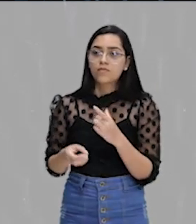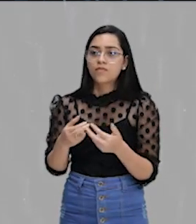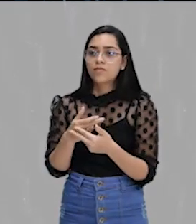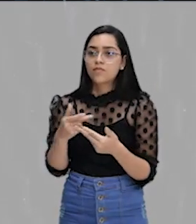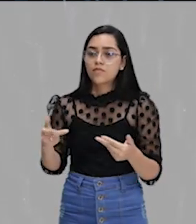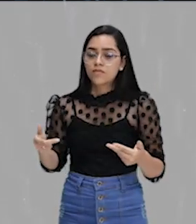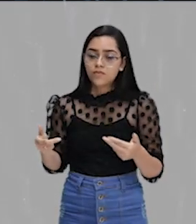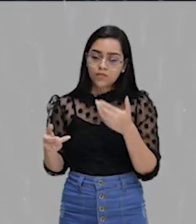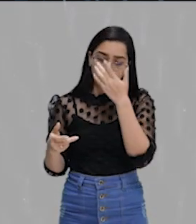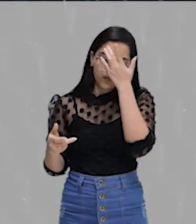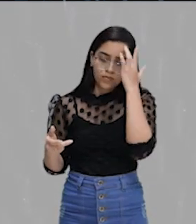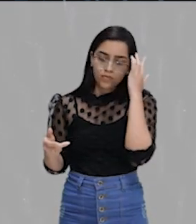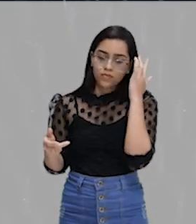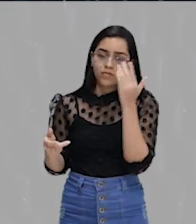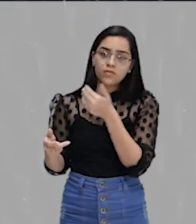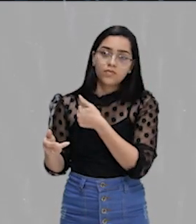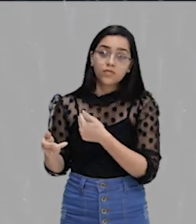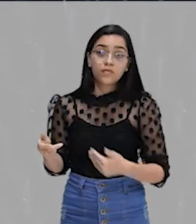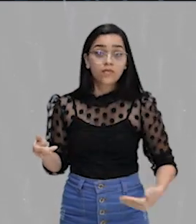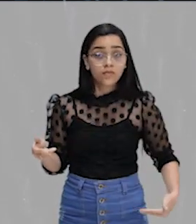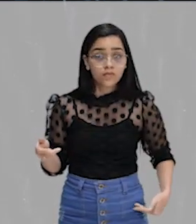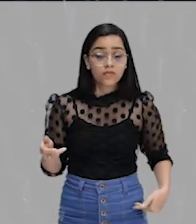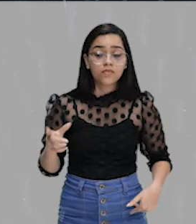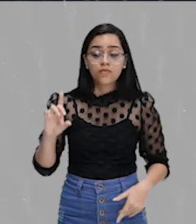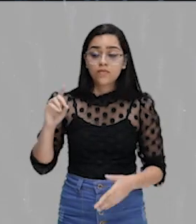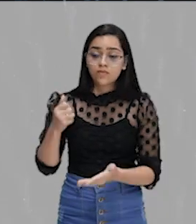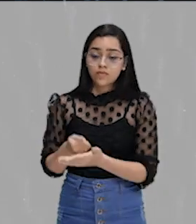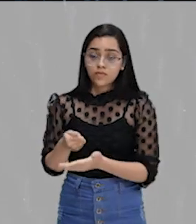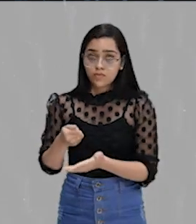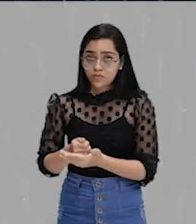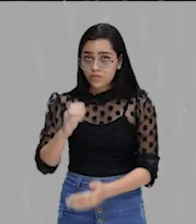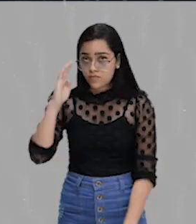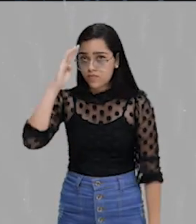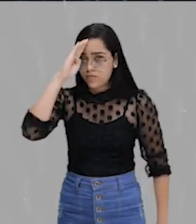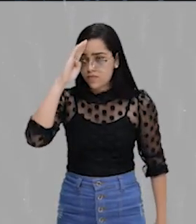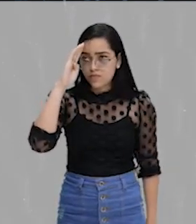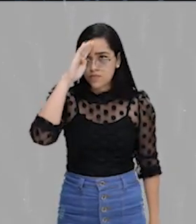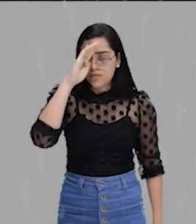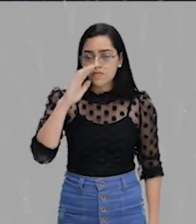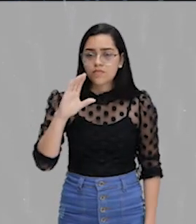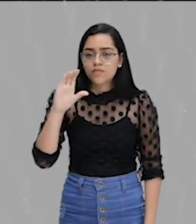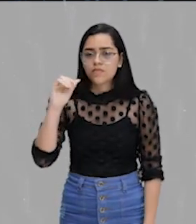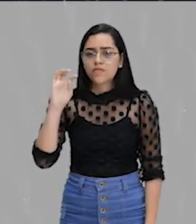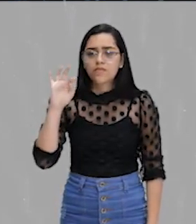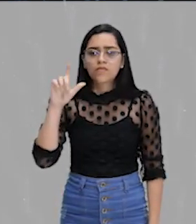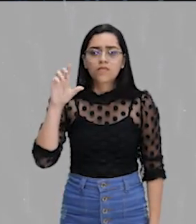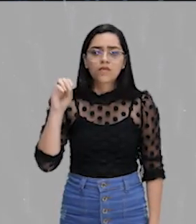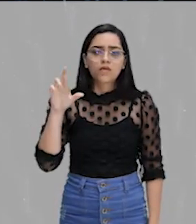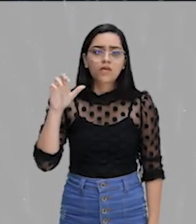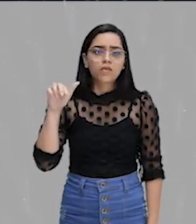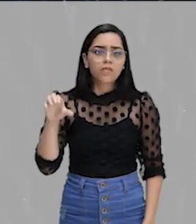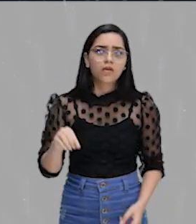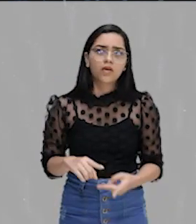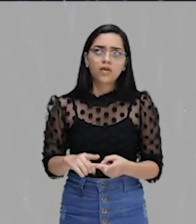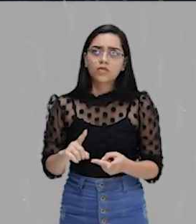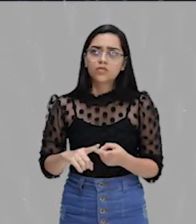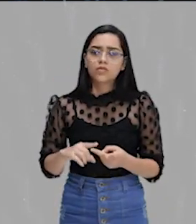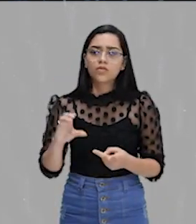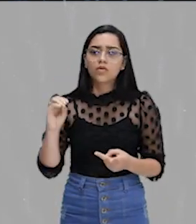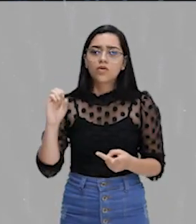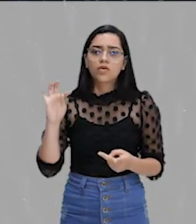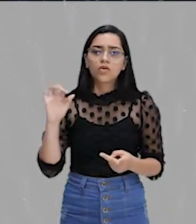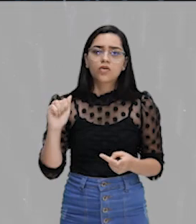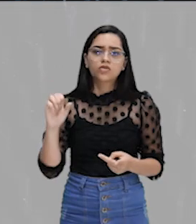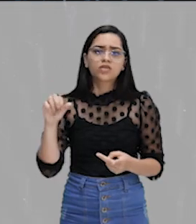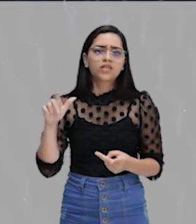vários presidentes ditatoriais, civis, militares. Castelo Branco, Costa e Silva,